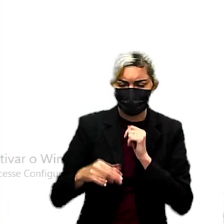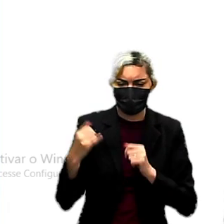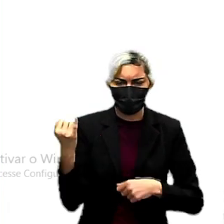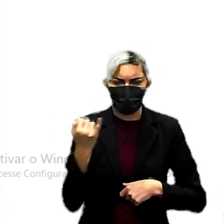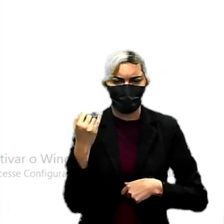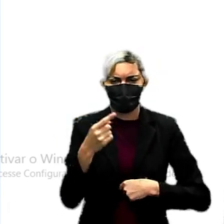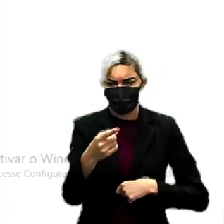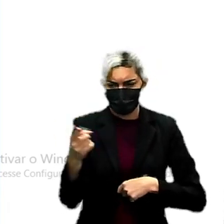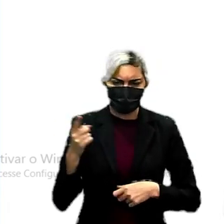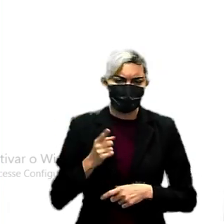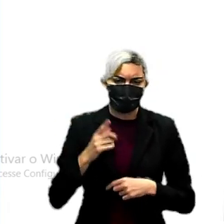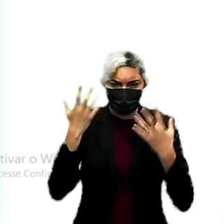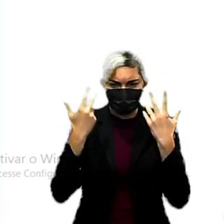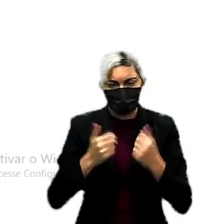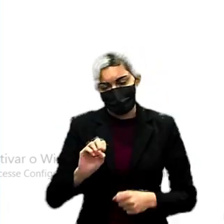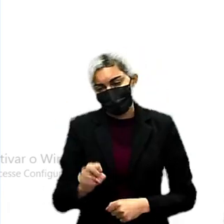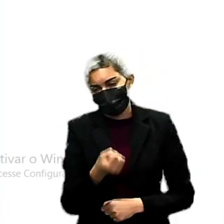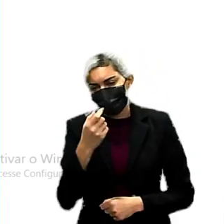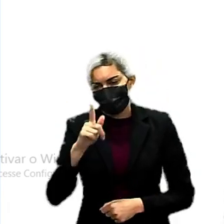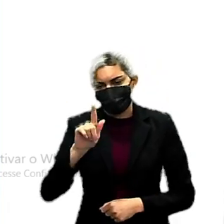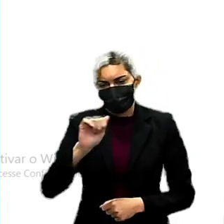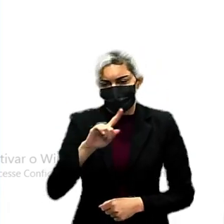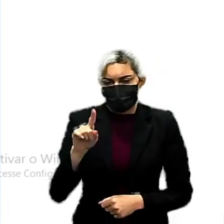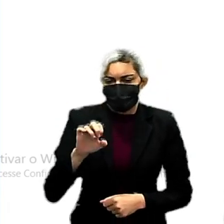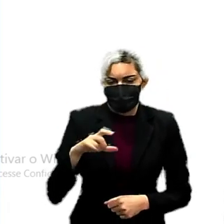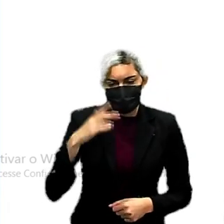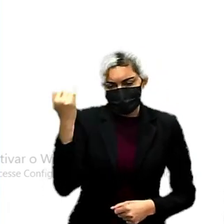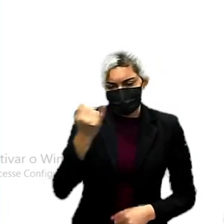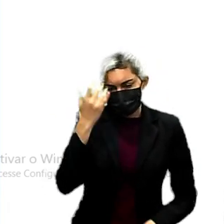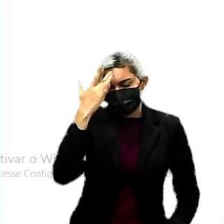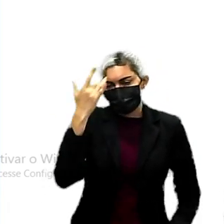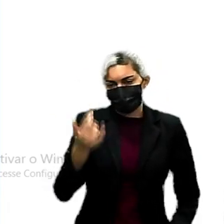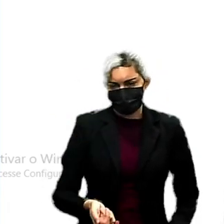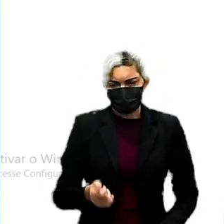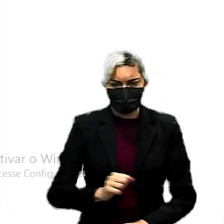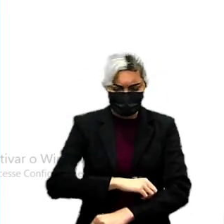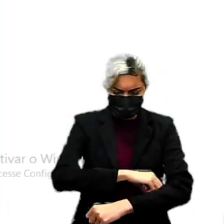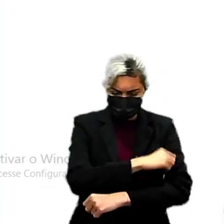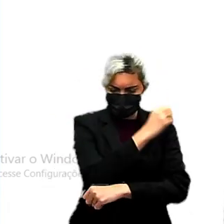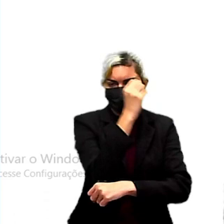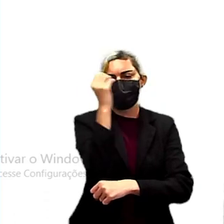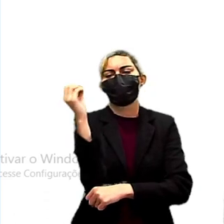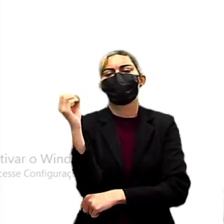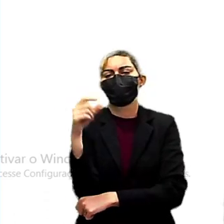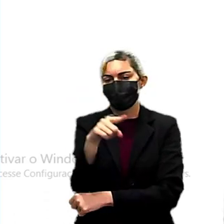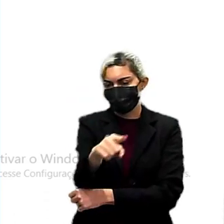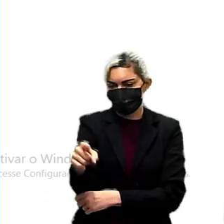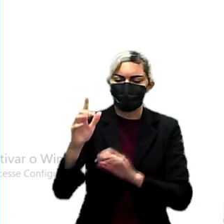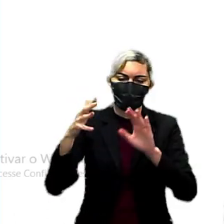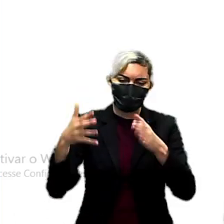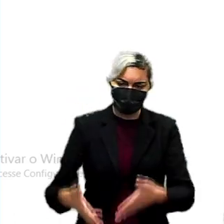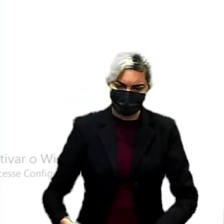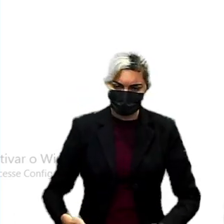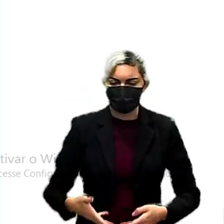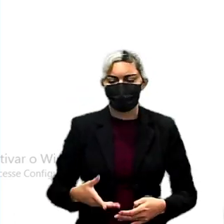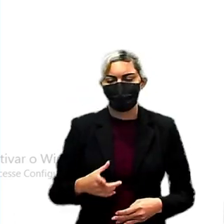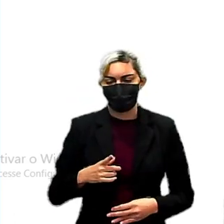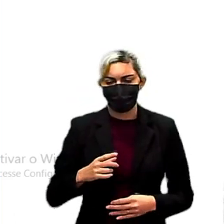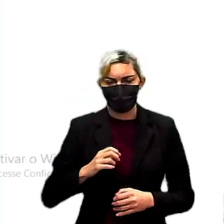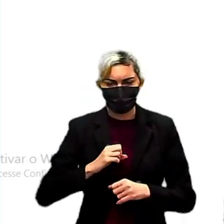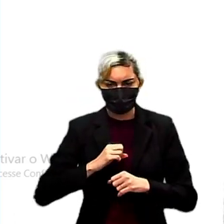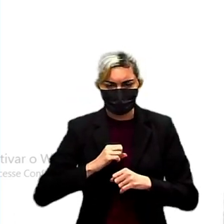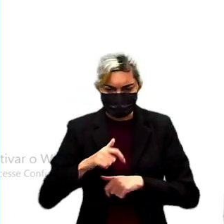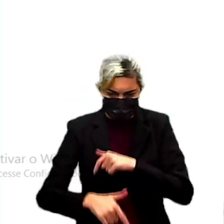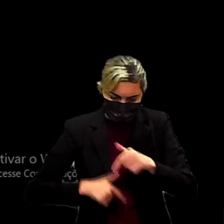que você seja leão ou gazela. O importante é que amanhã, quando o sol nascer, você já esteja